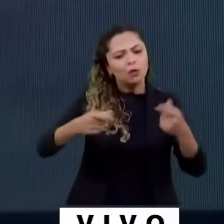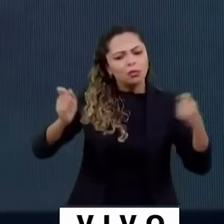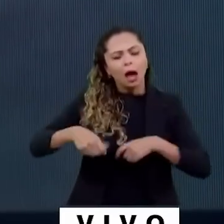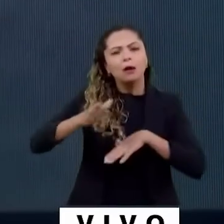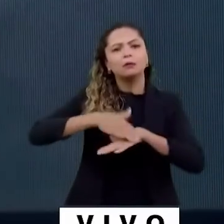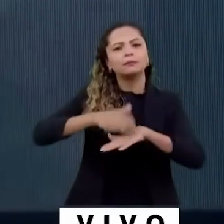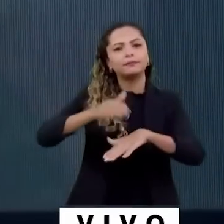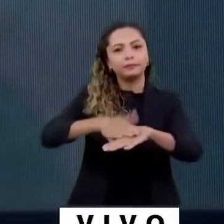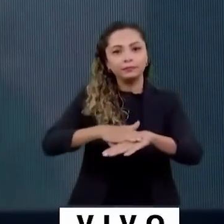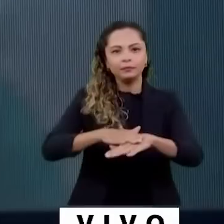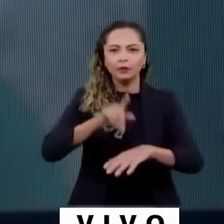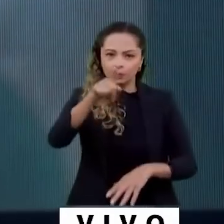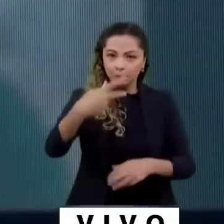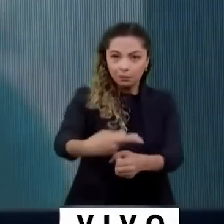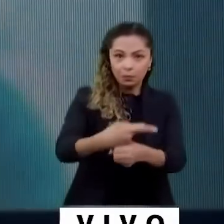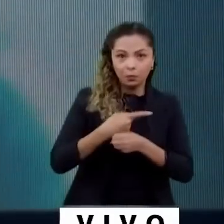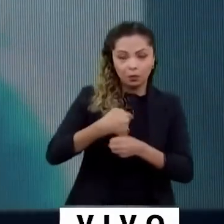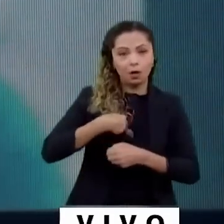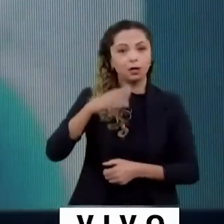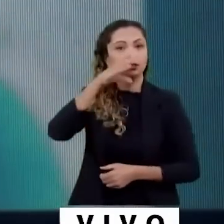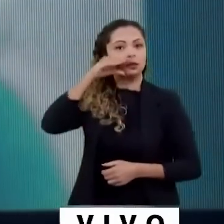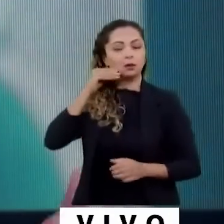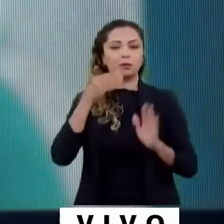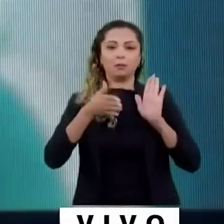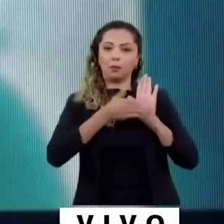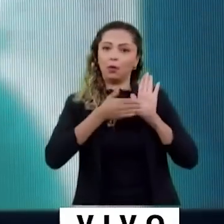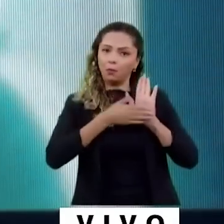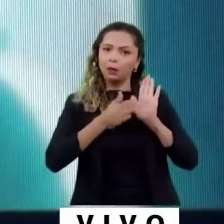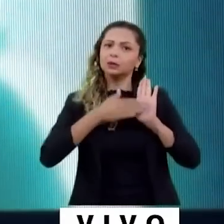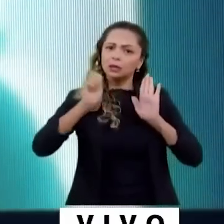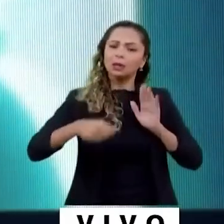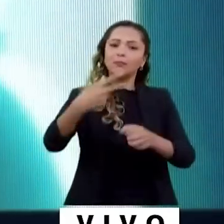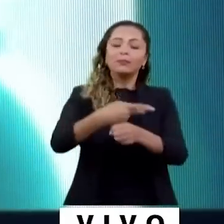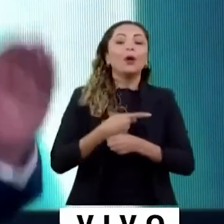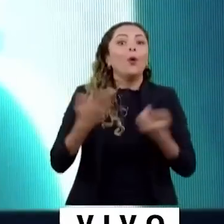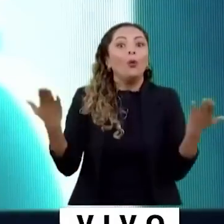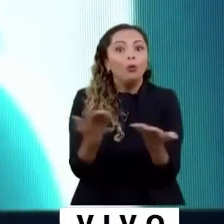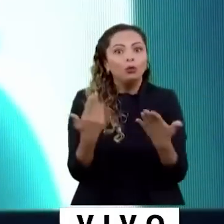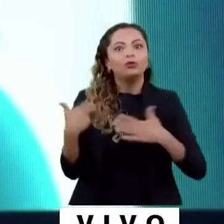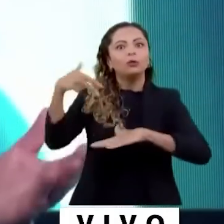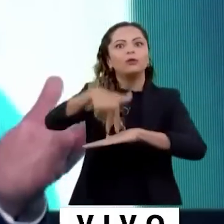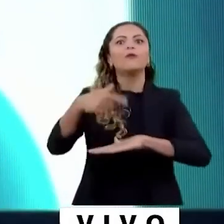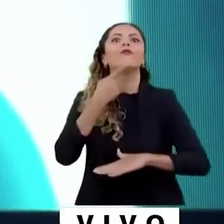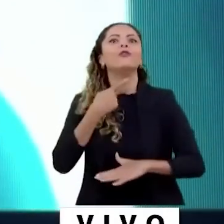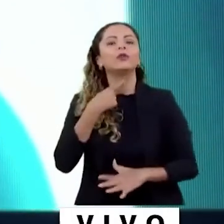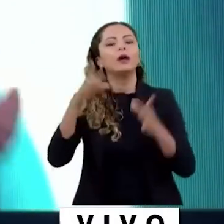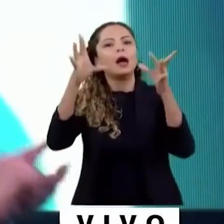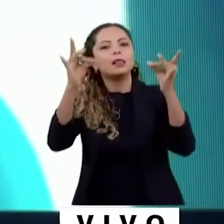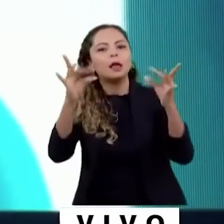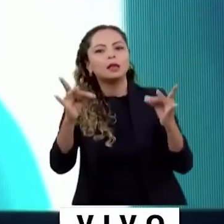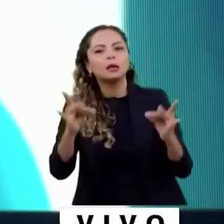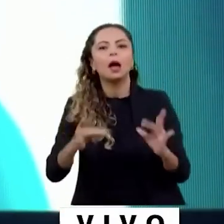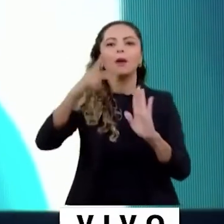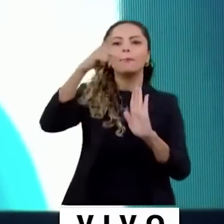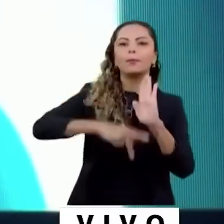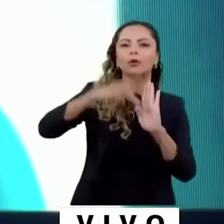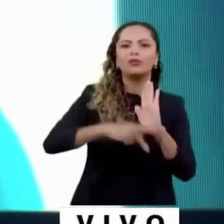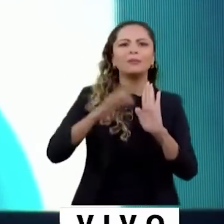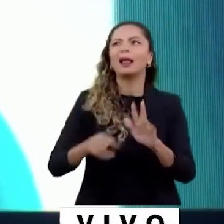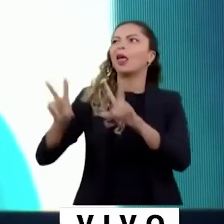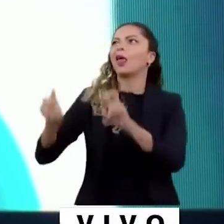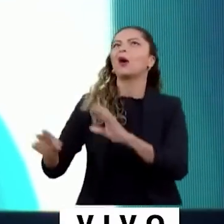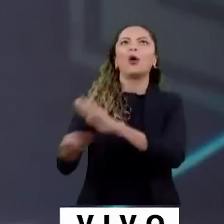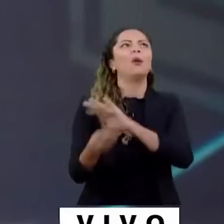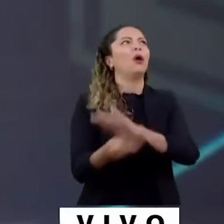procure conhecer Ciro tv.com.br porque hoje eu tinha vontade de saber de detalhar os projetos e infelizmente corrupção corrupção